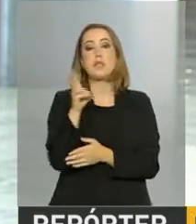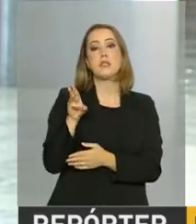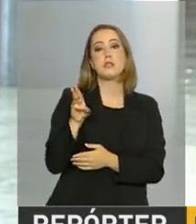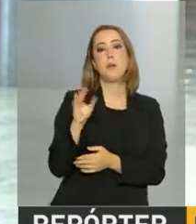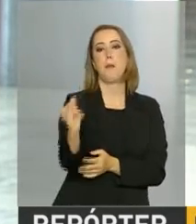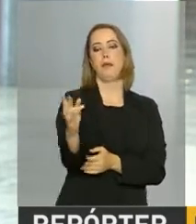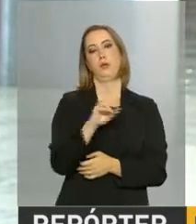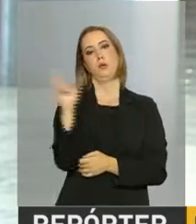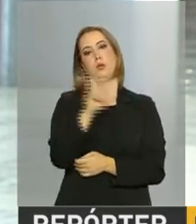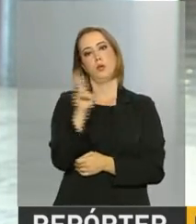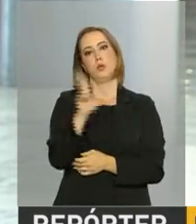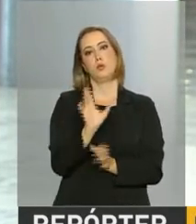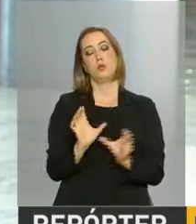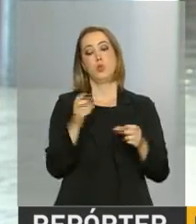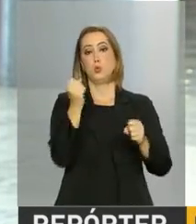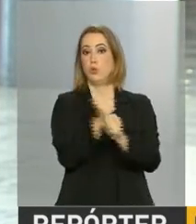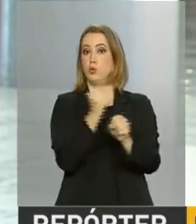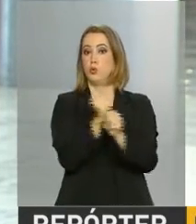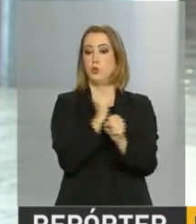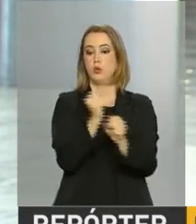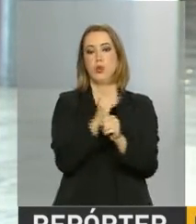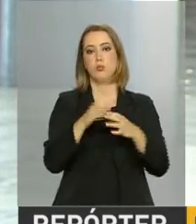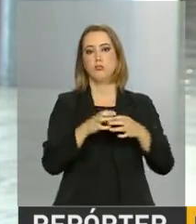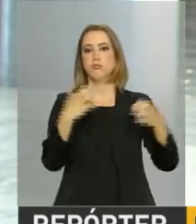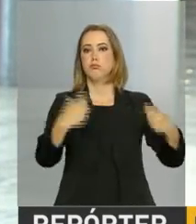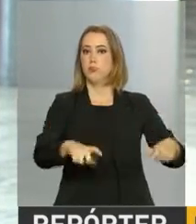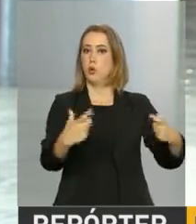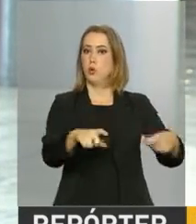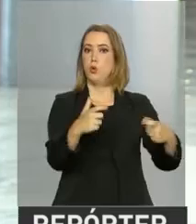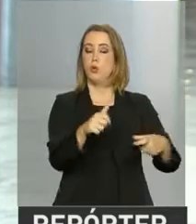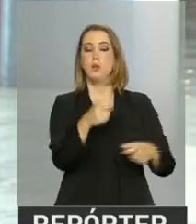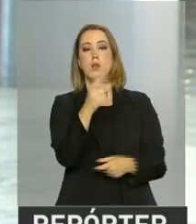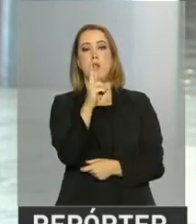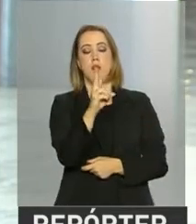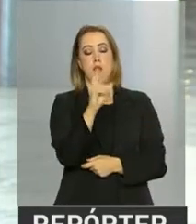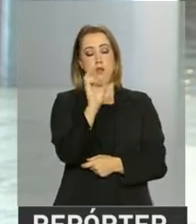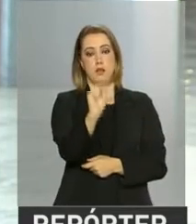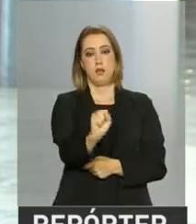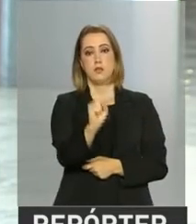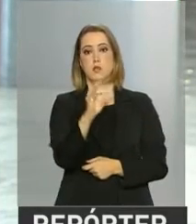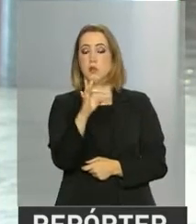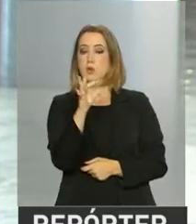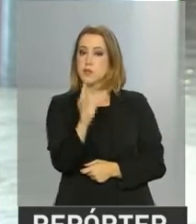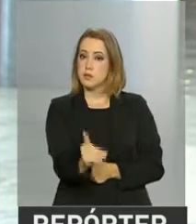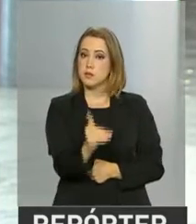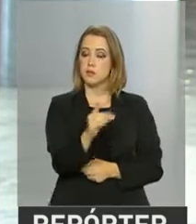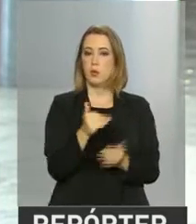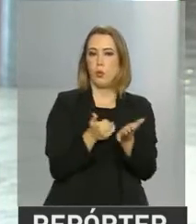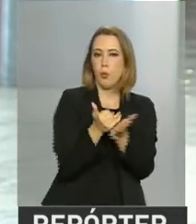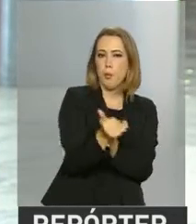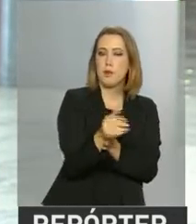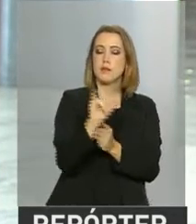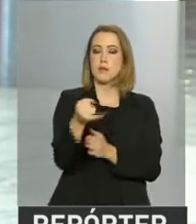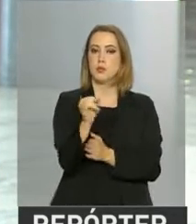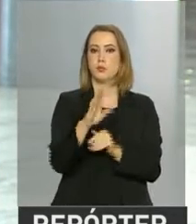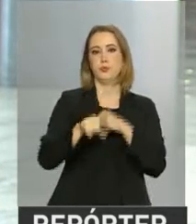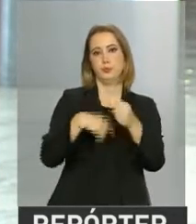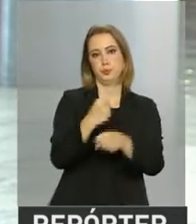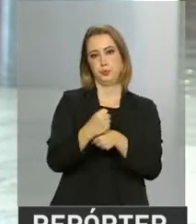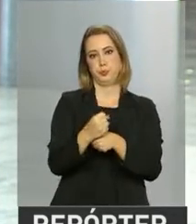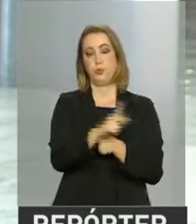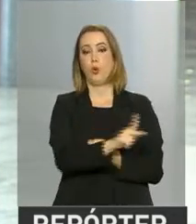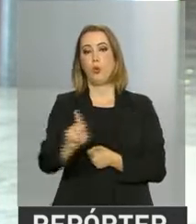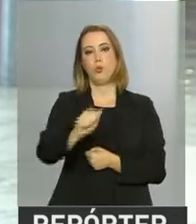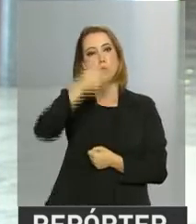de reais no complexo S11D, que deve entrar em operação a partir de janeiro do ano que vem. O presidente da República, Michel Temer,